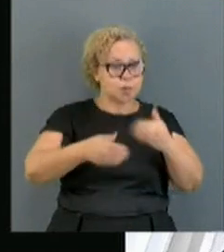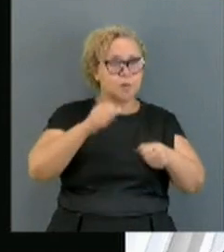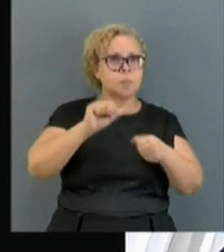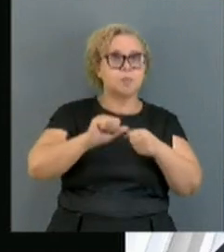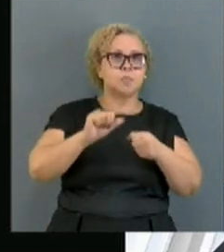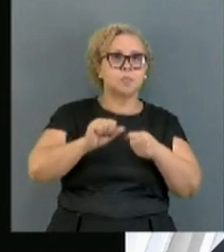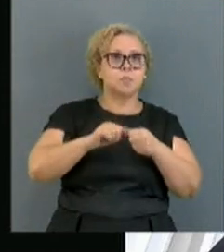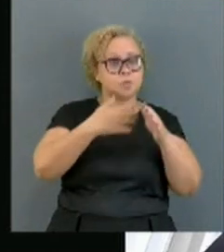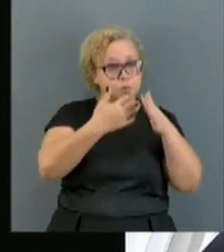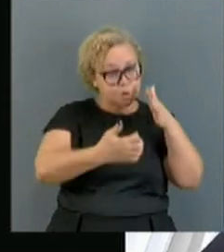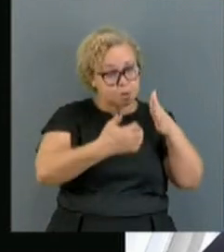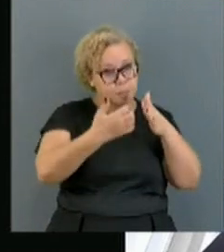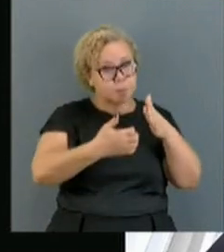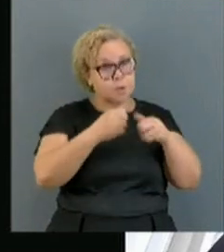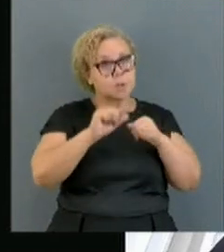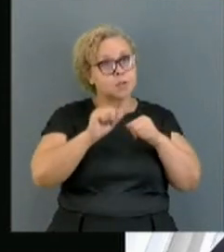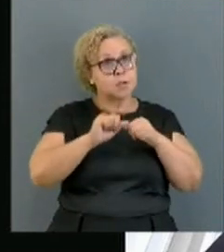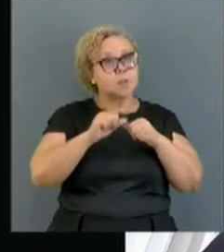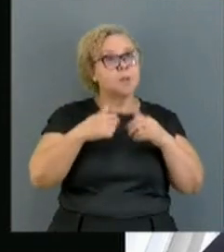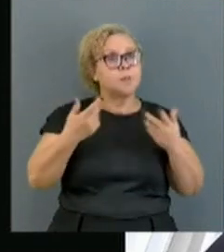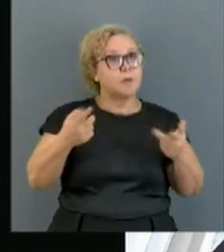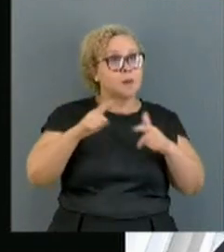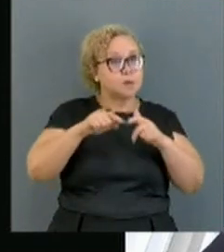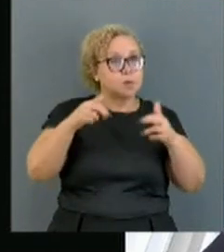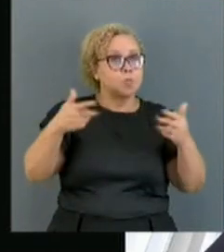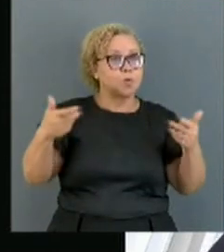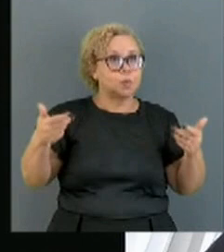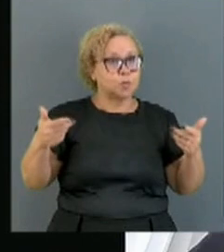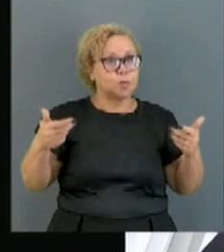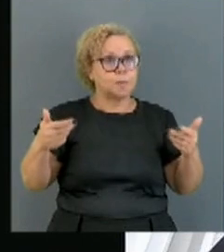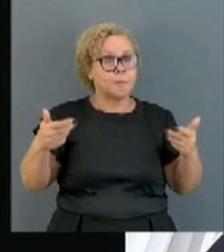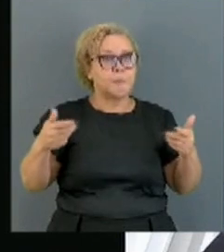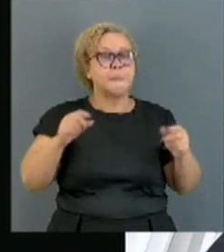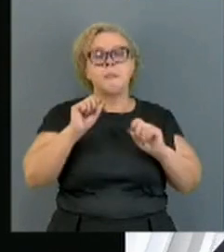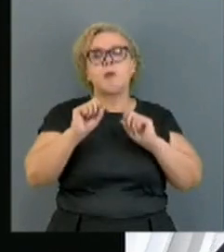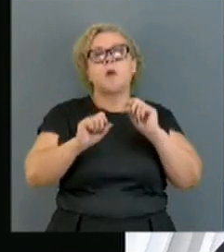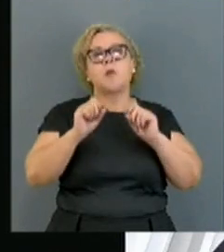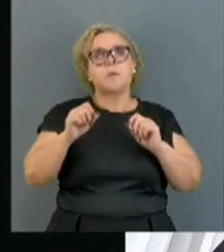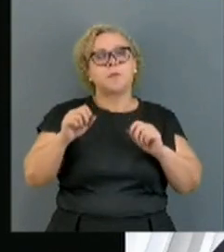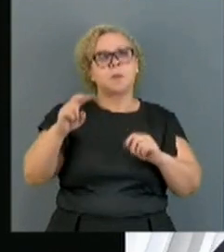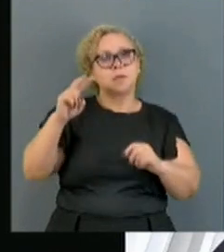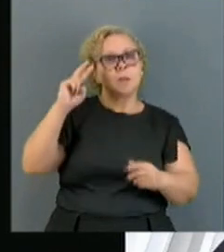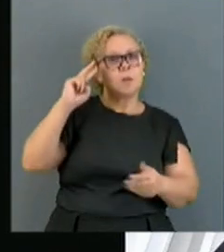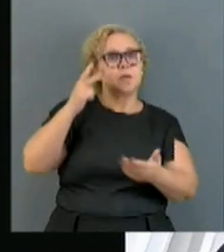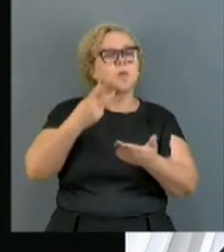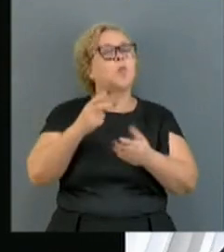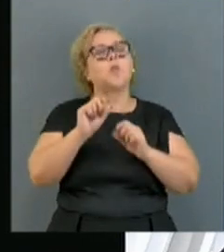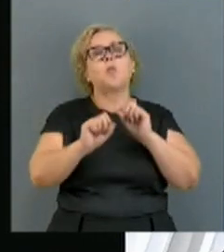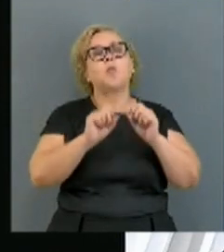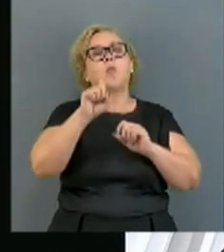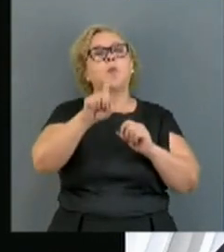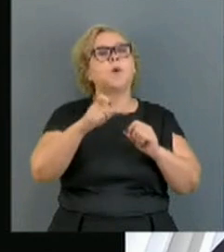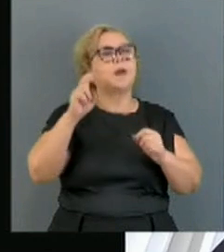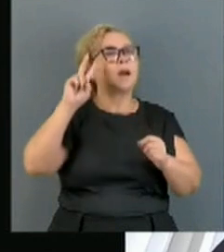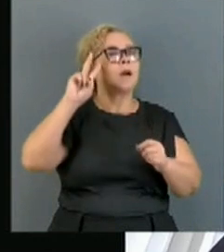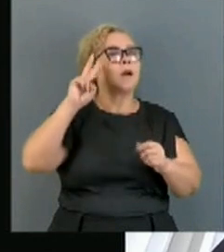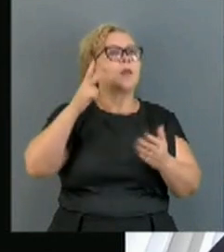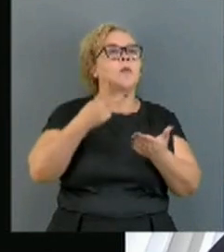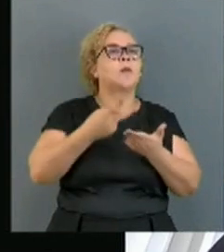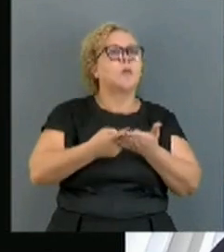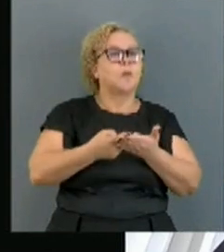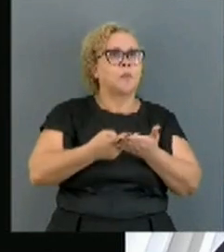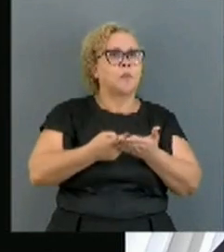empresas. E isso, o que é considerado propriedade intelectual é